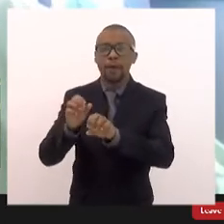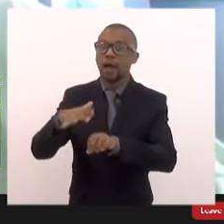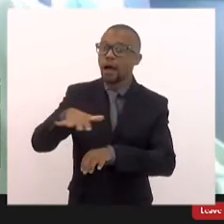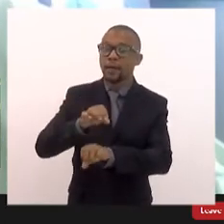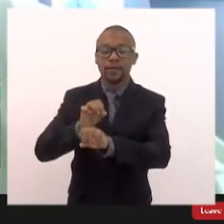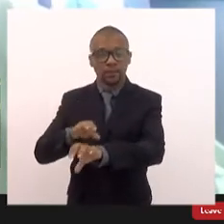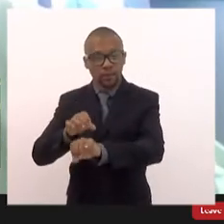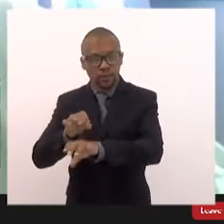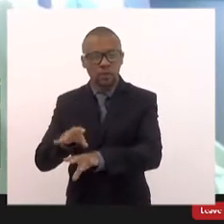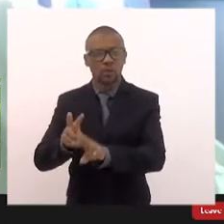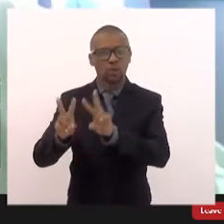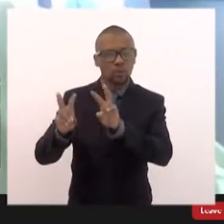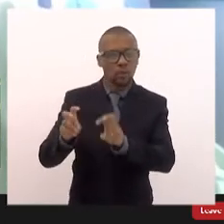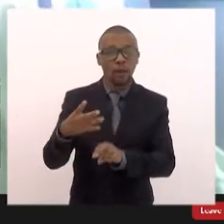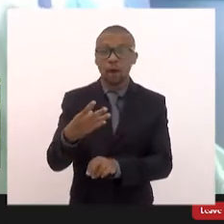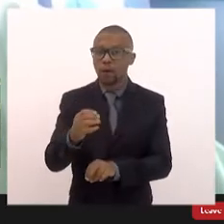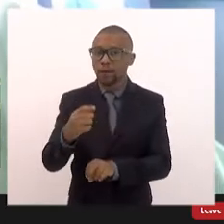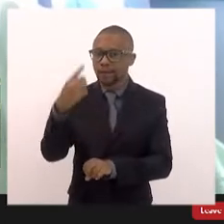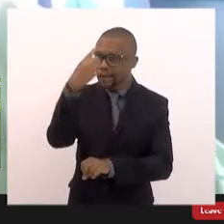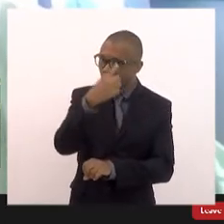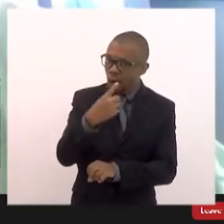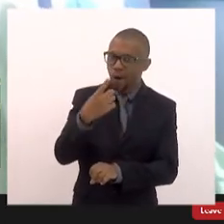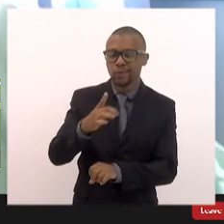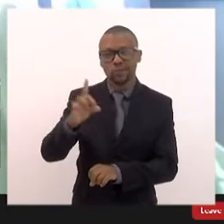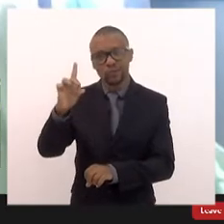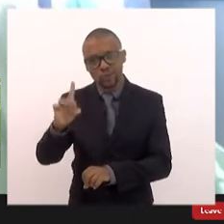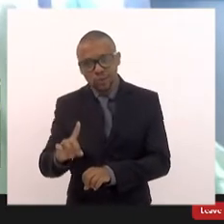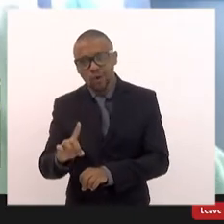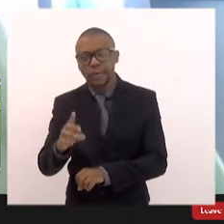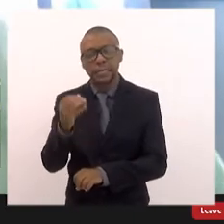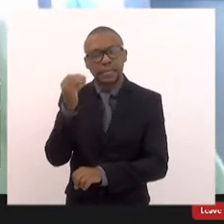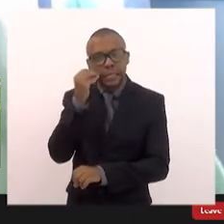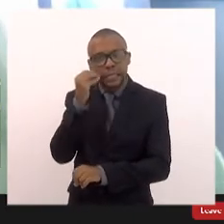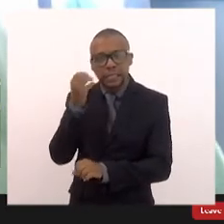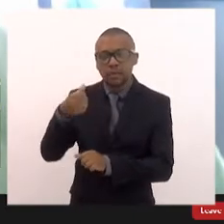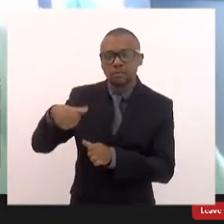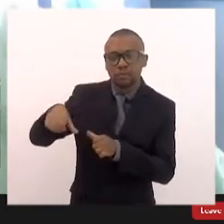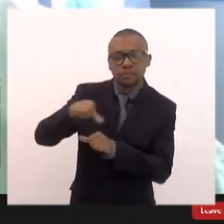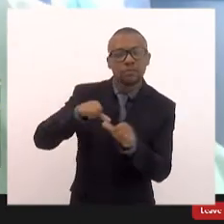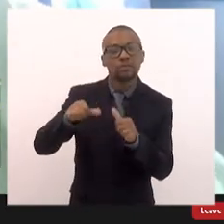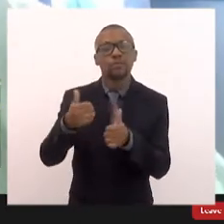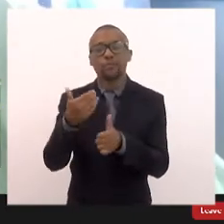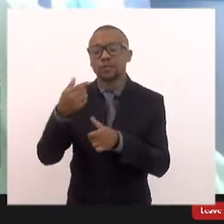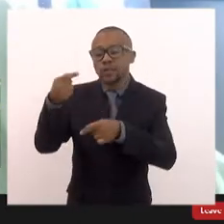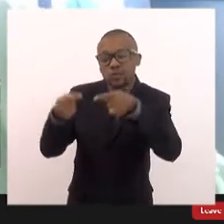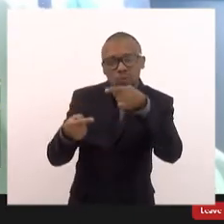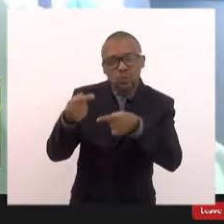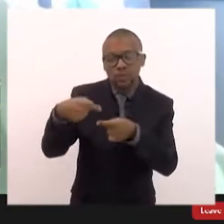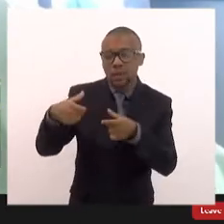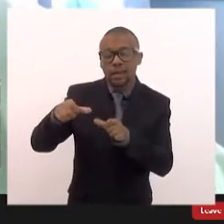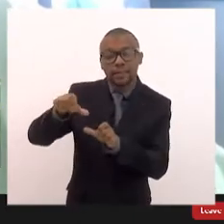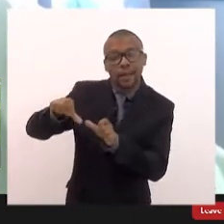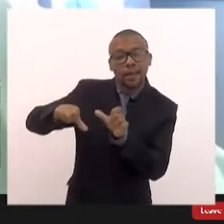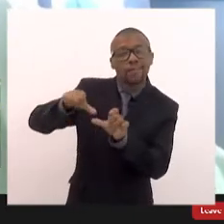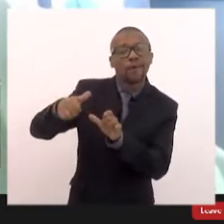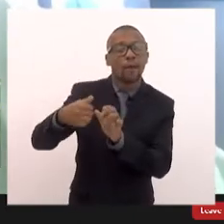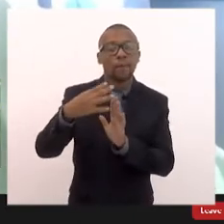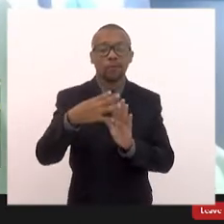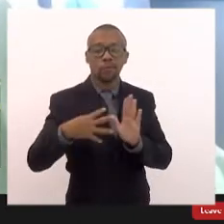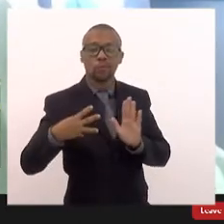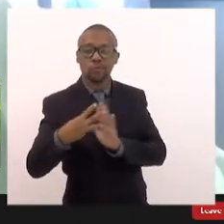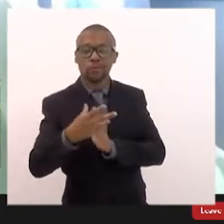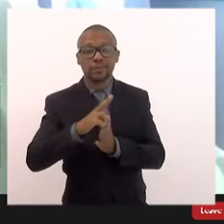das 40 horas para os diretores, tempo para analisar a reforma curricular. Então, tem várias frentes, mas